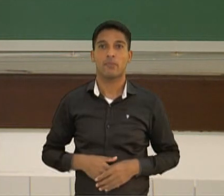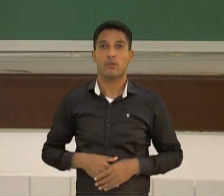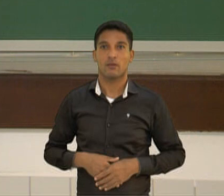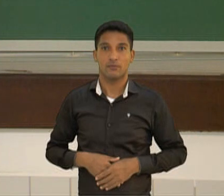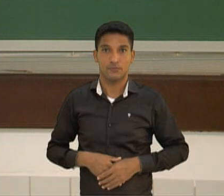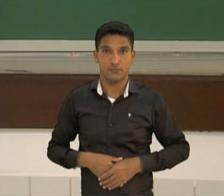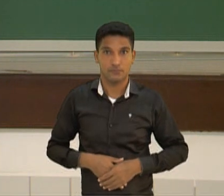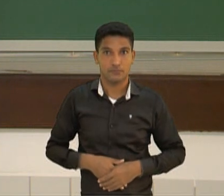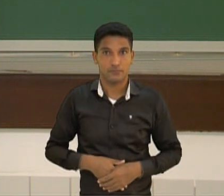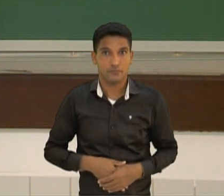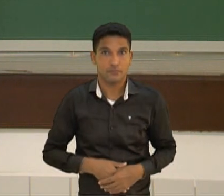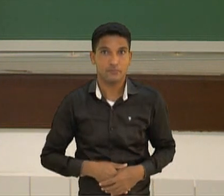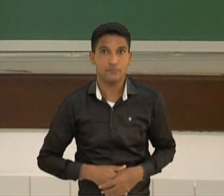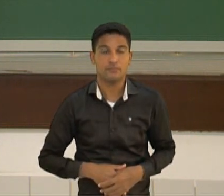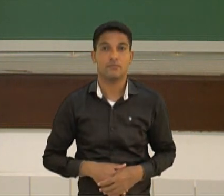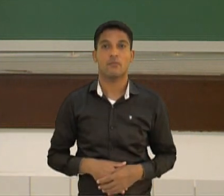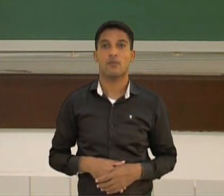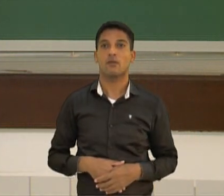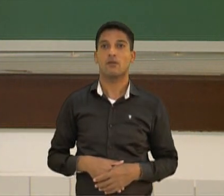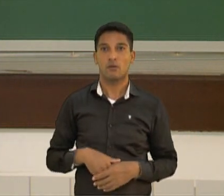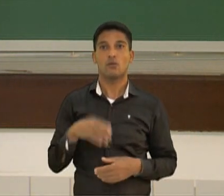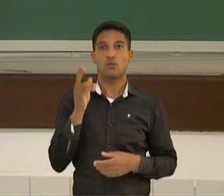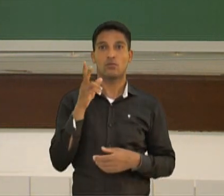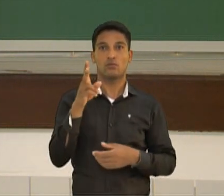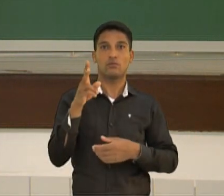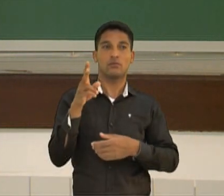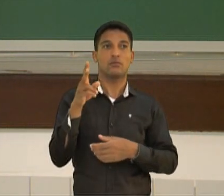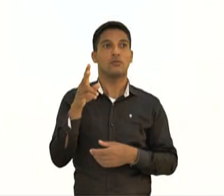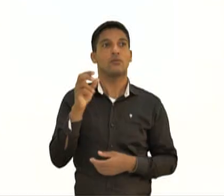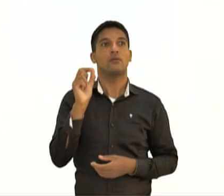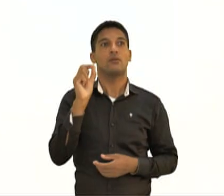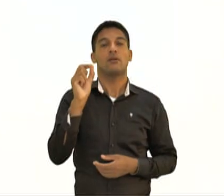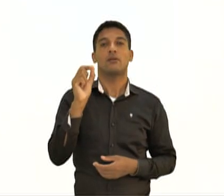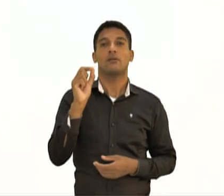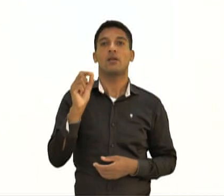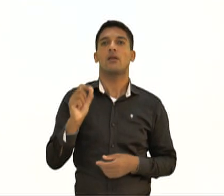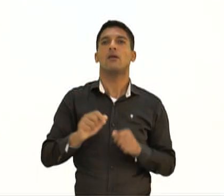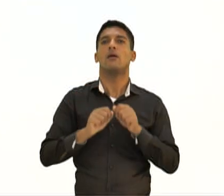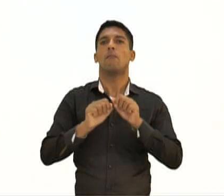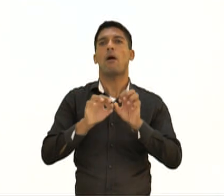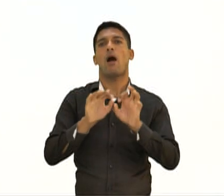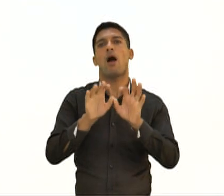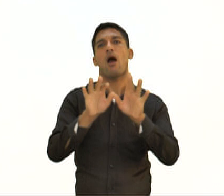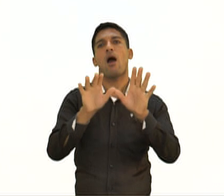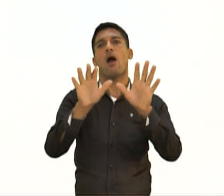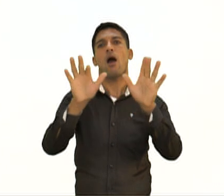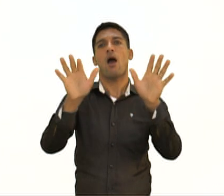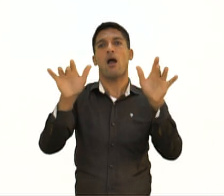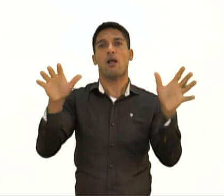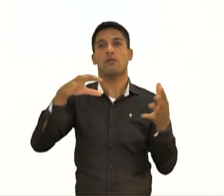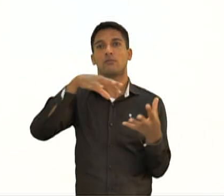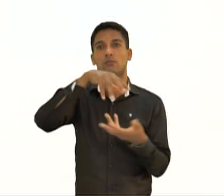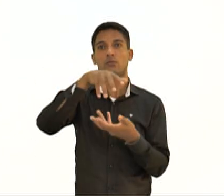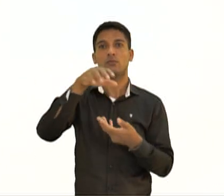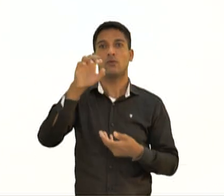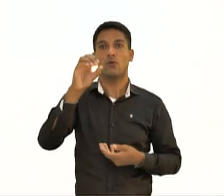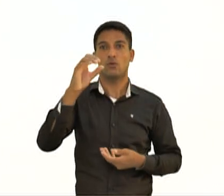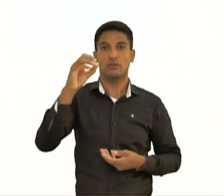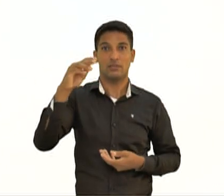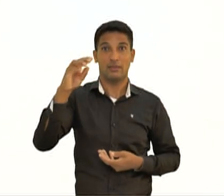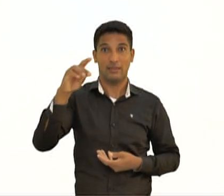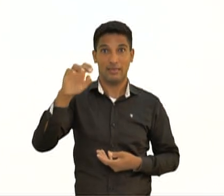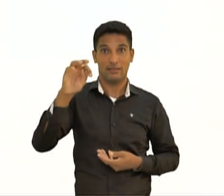Tem mais coisa para ver, sim, senhor. Olha só, gente, espalharam-se por todo o mundo ocidental, influenciando